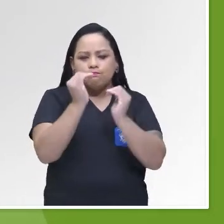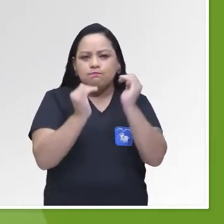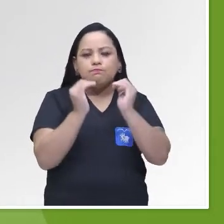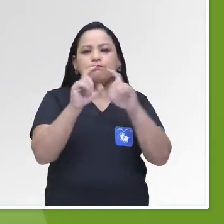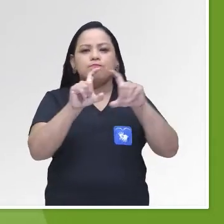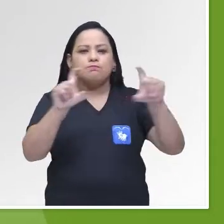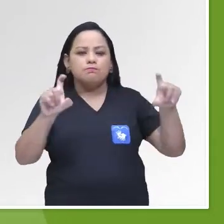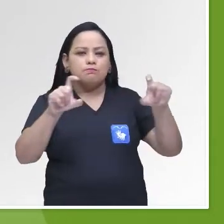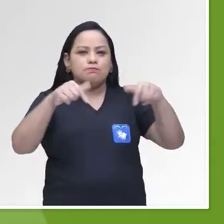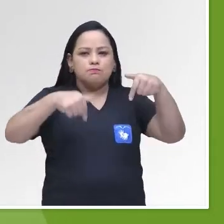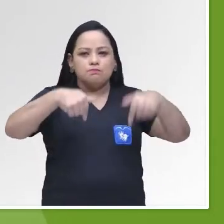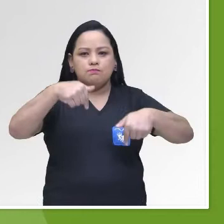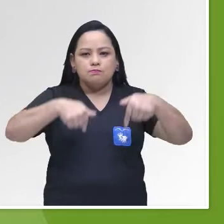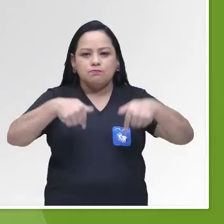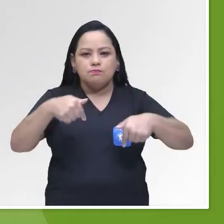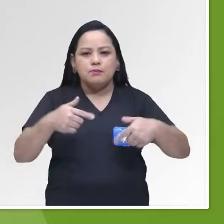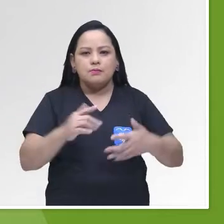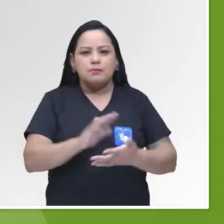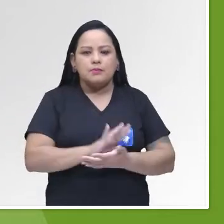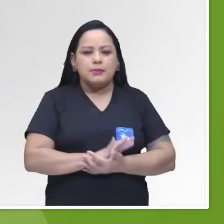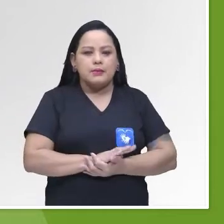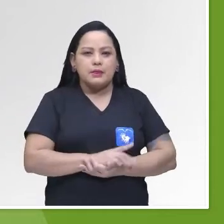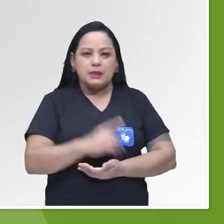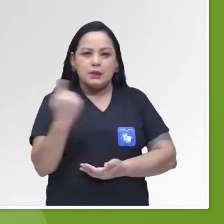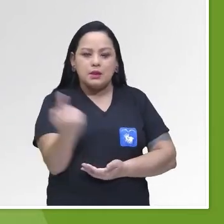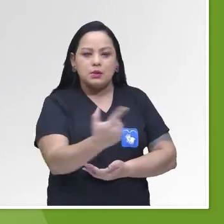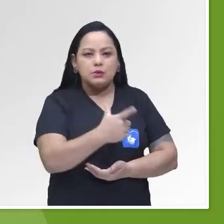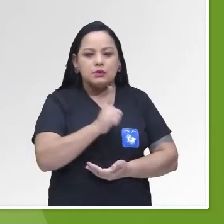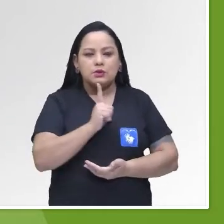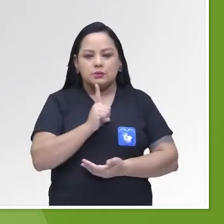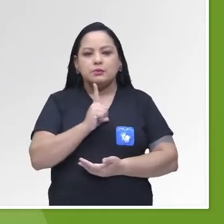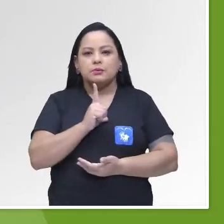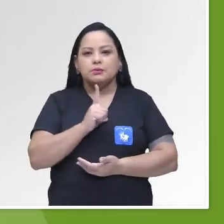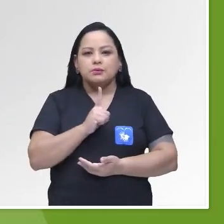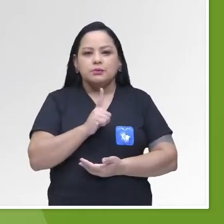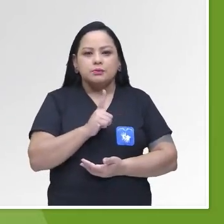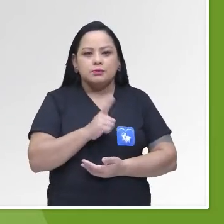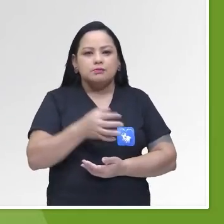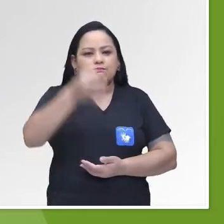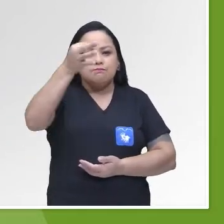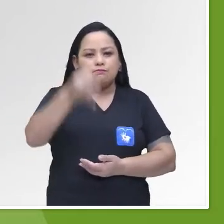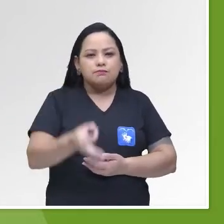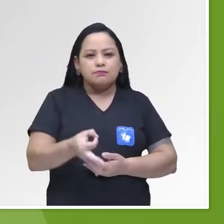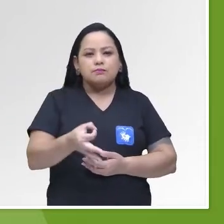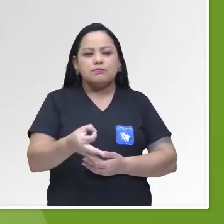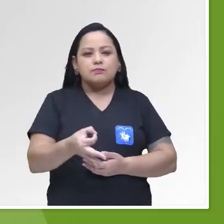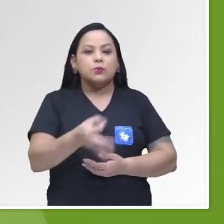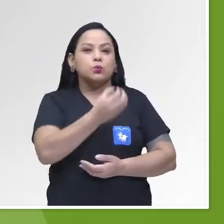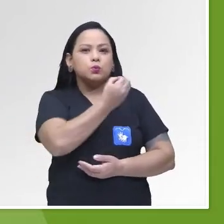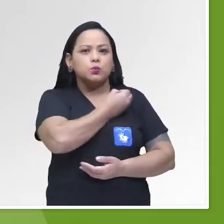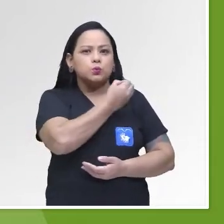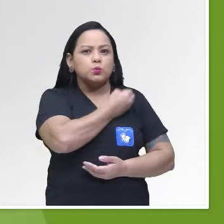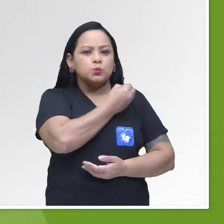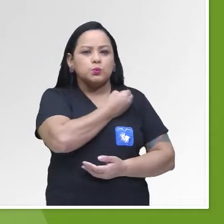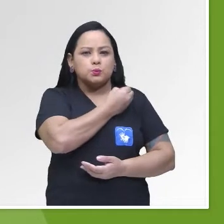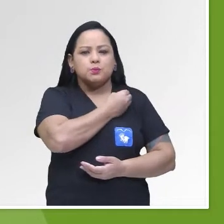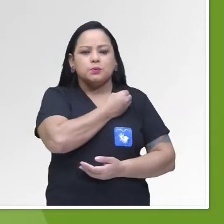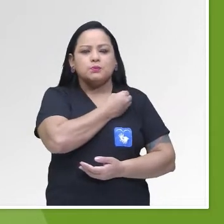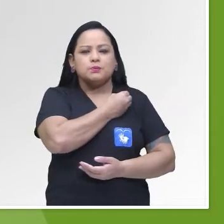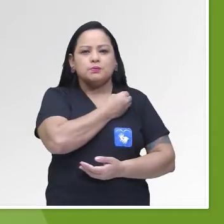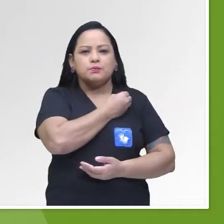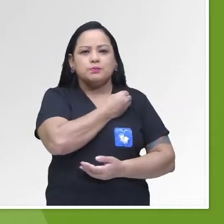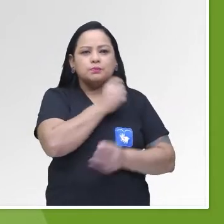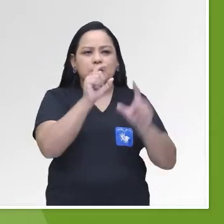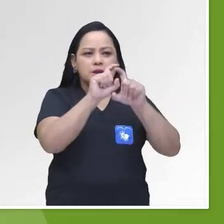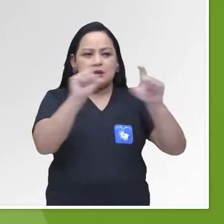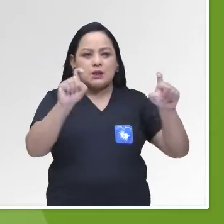das equações químicas? Nós temos que acertar os coeficientes, né, das